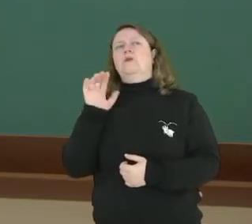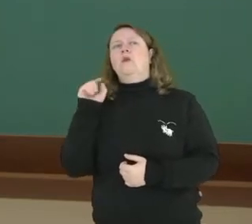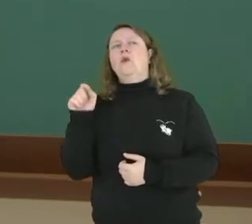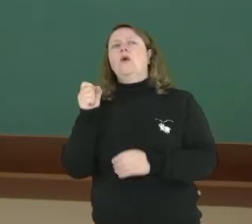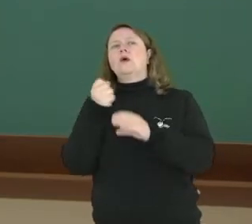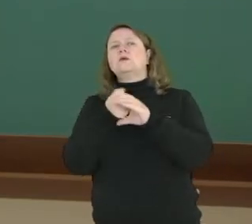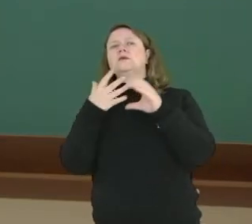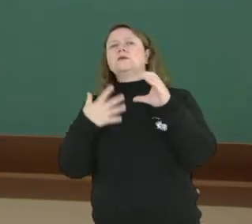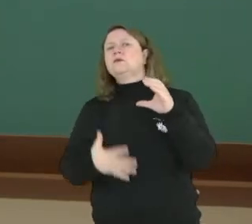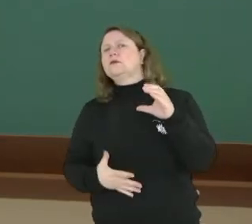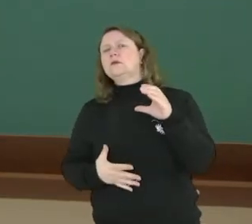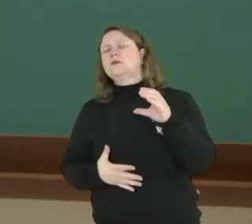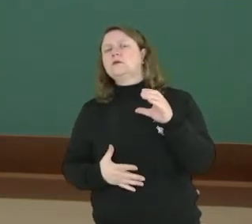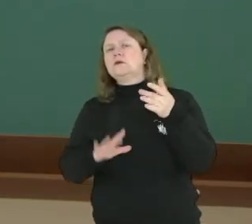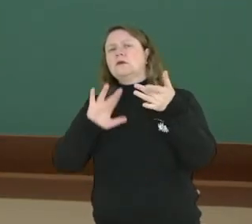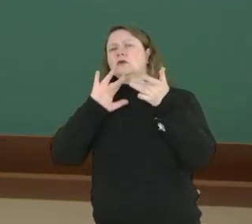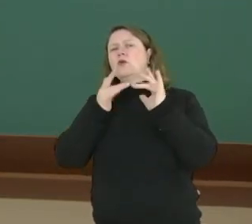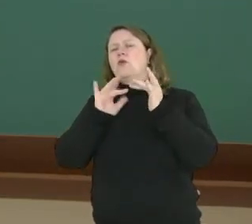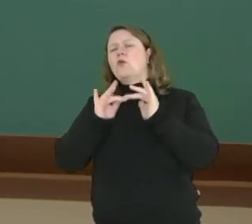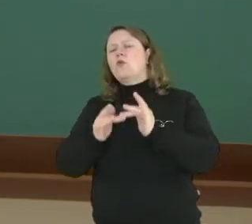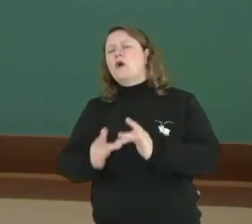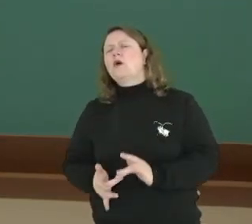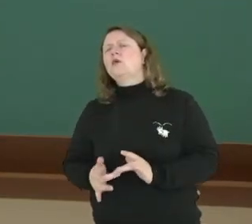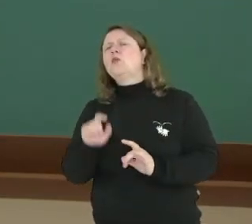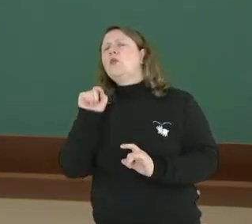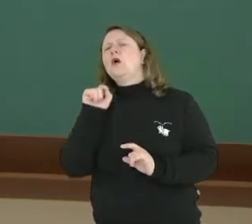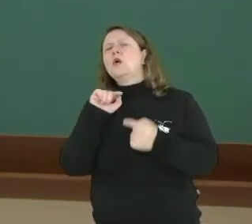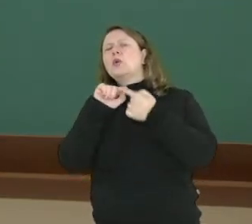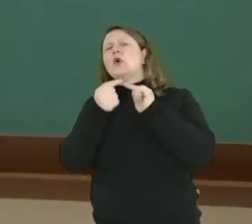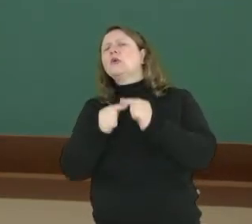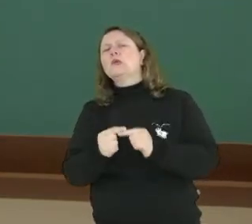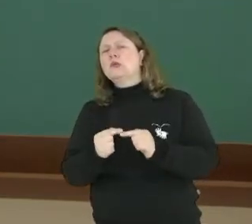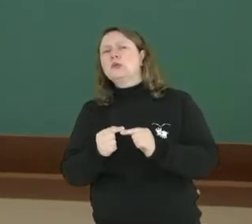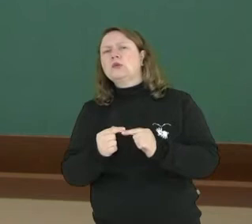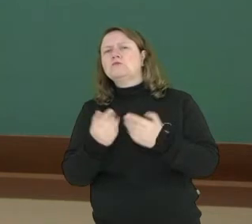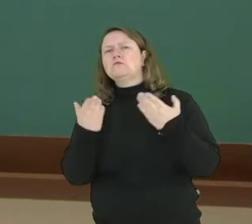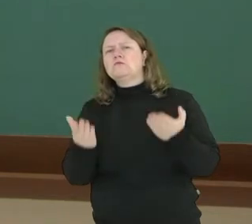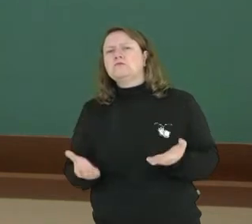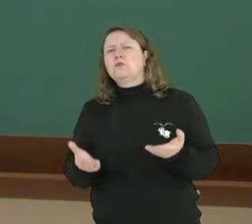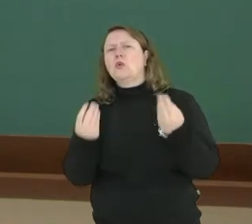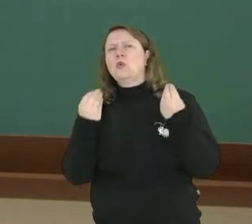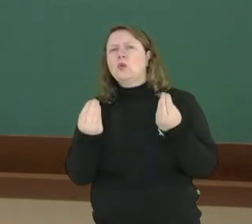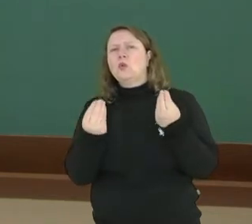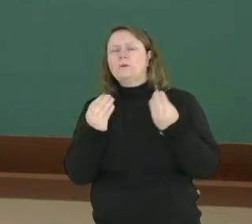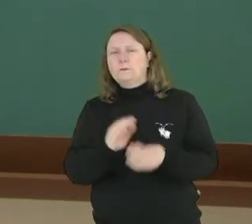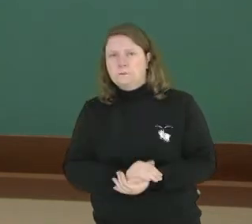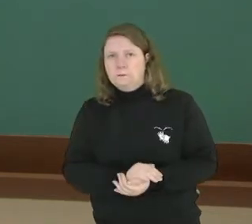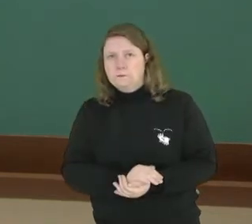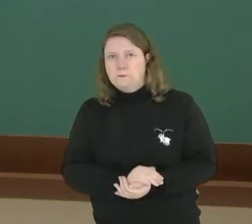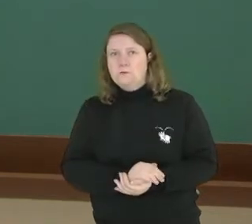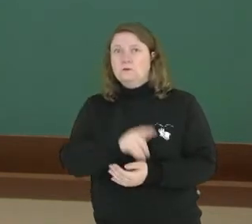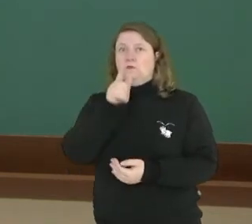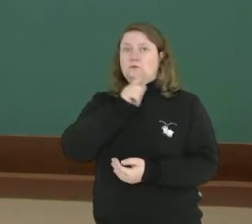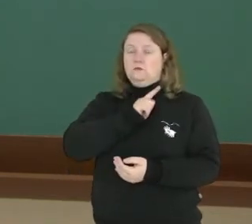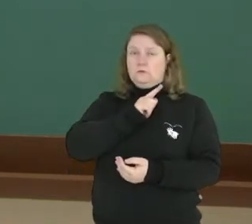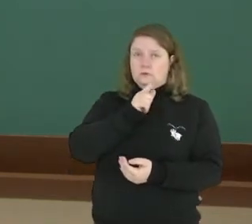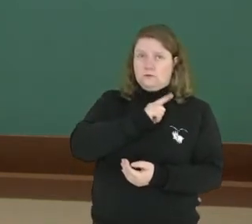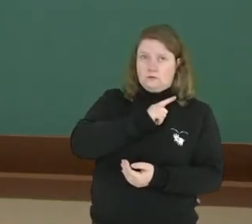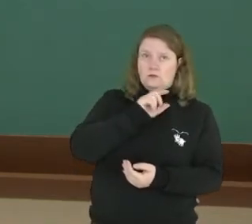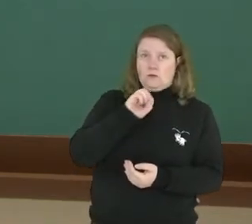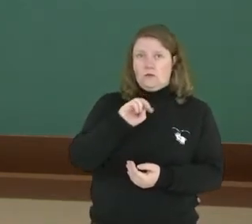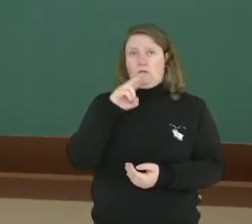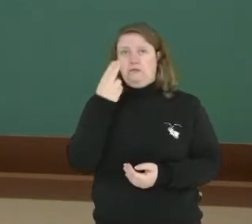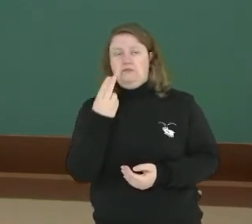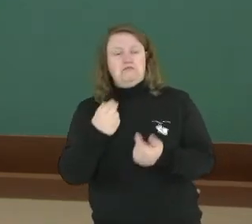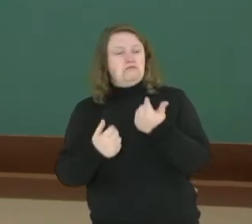características ali relacionadas à vegetação, O que nós temos aqui presente ou não, nós